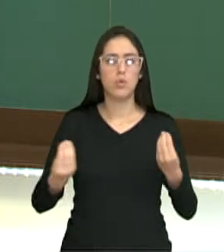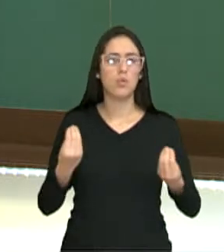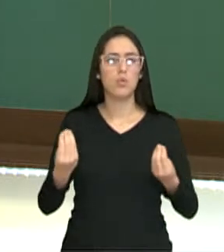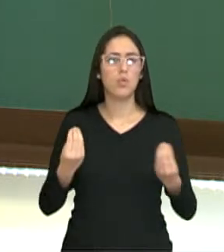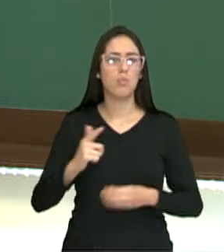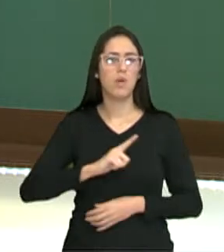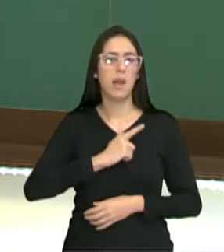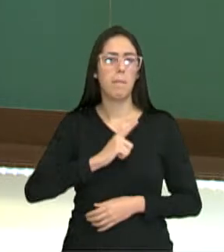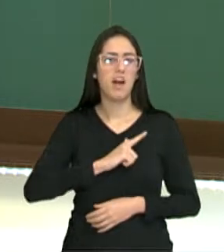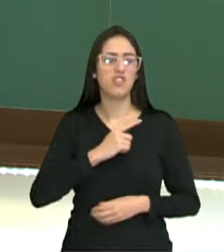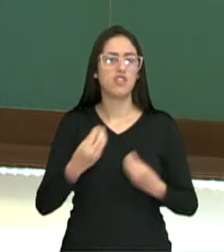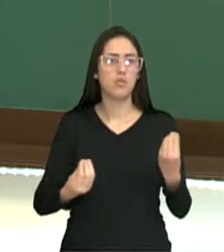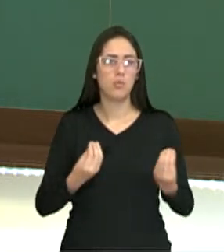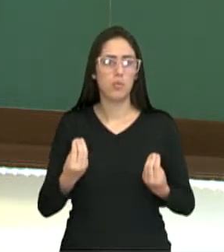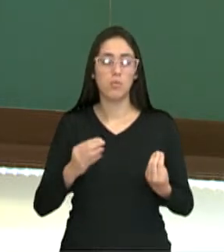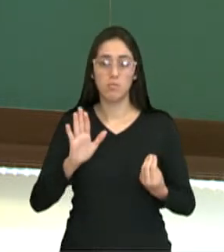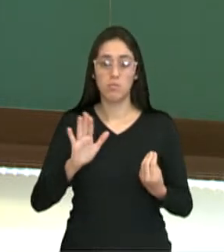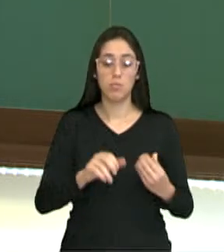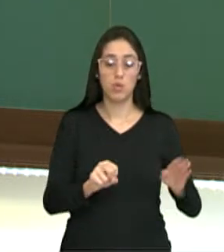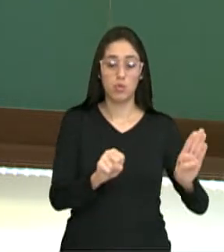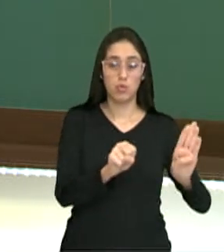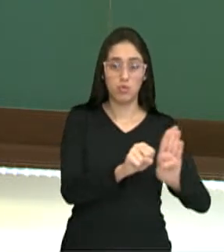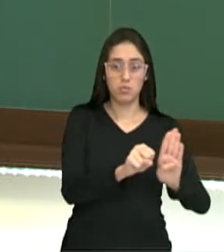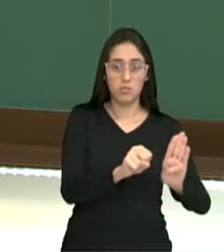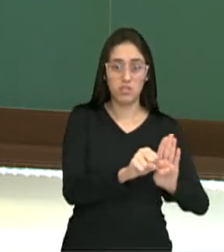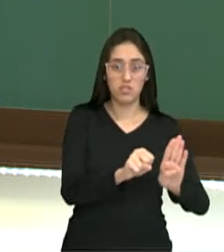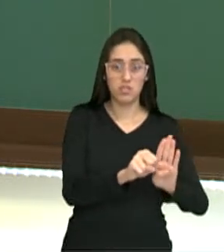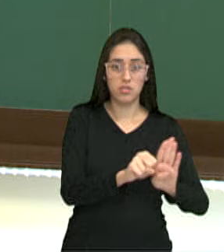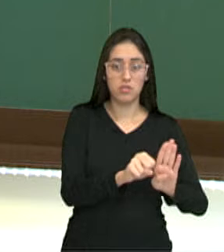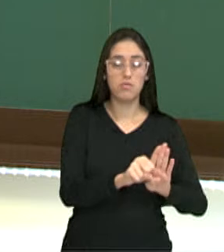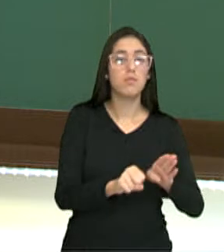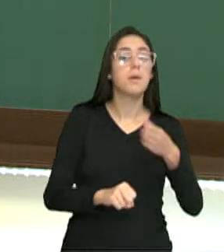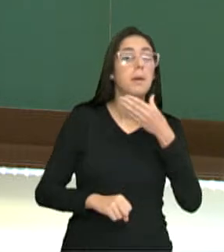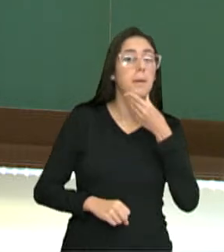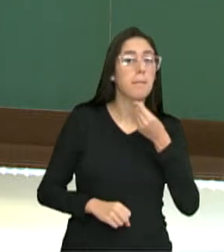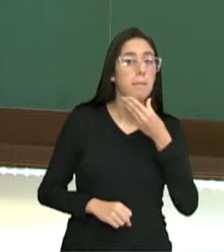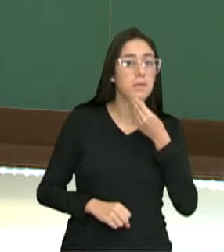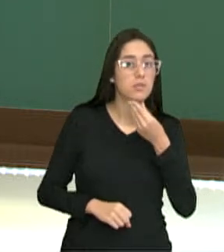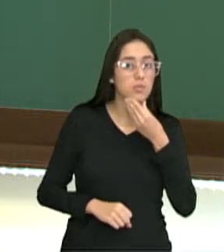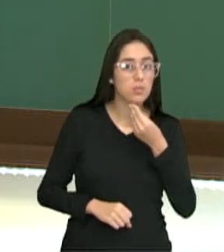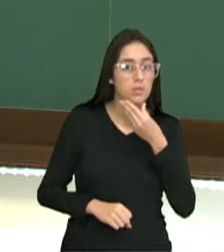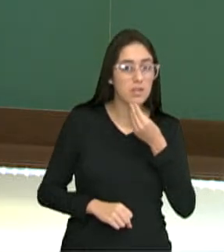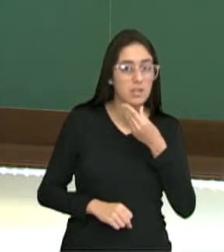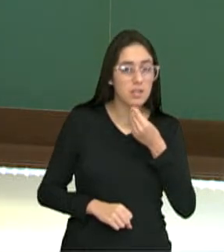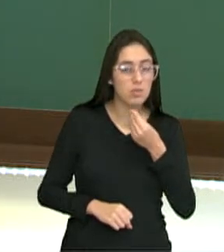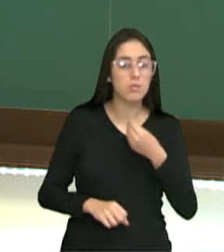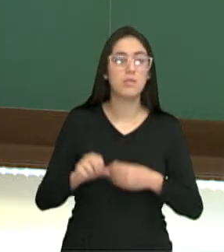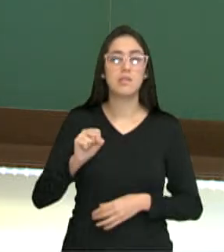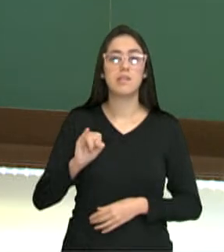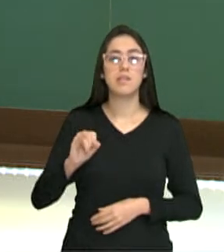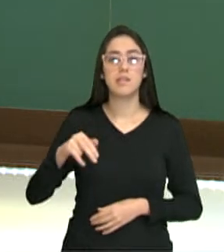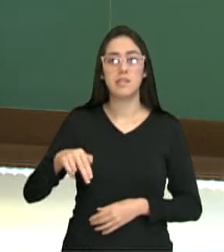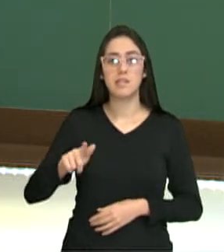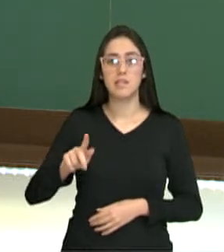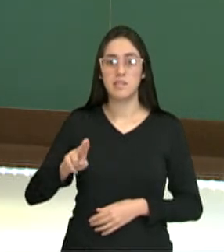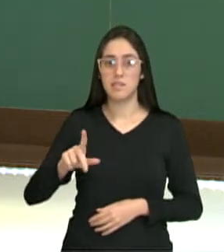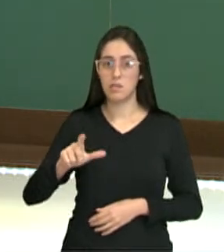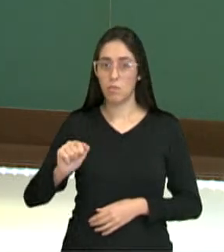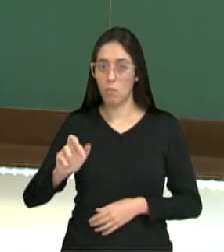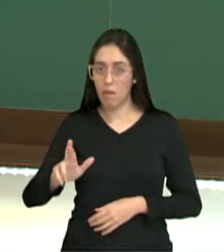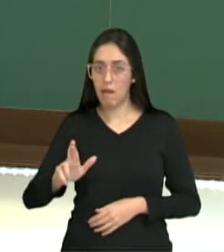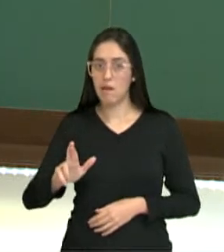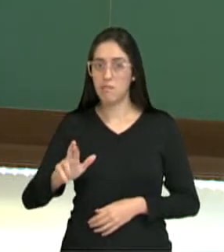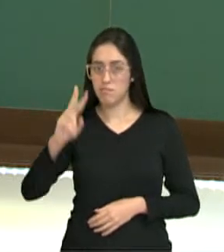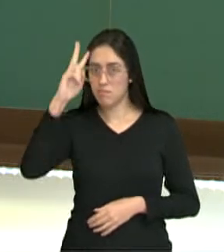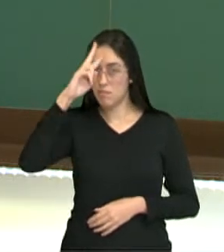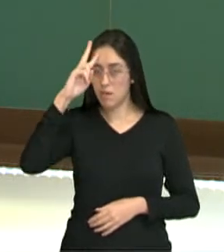classifica? Um substantivo masculino singular. Lembra da regra do apócope aqui, ó? El